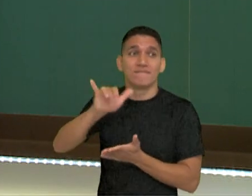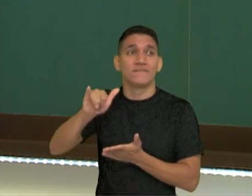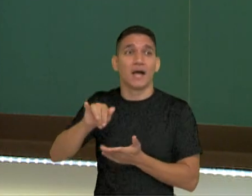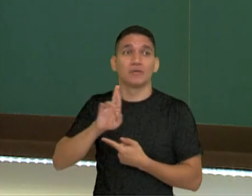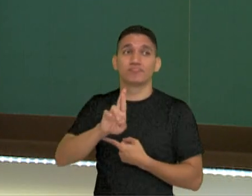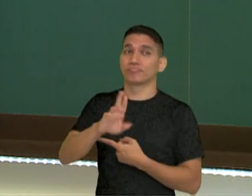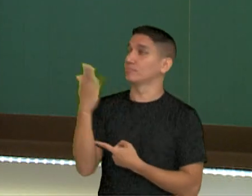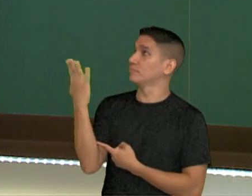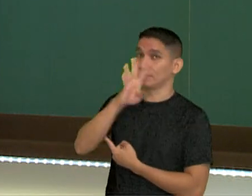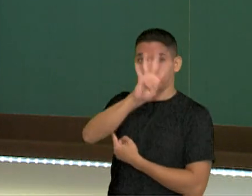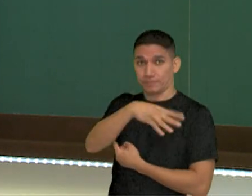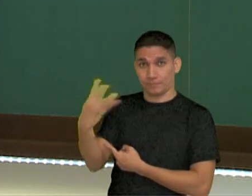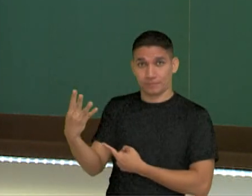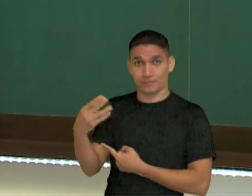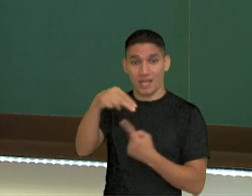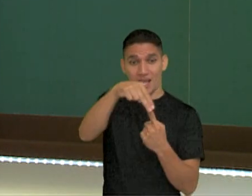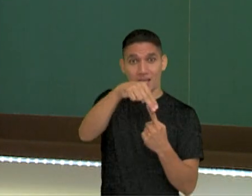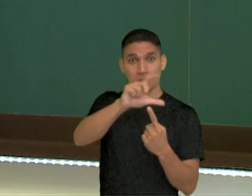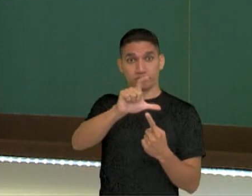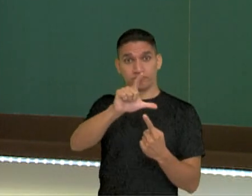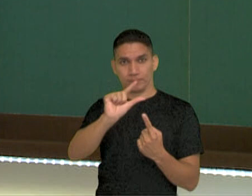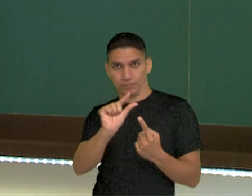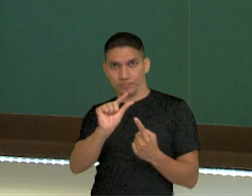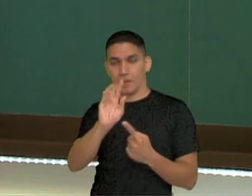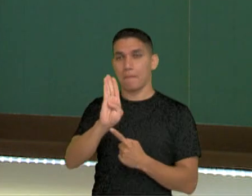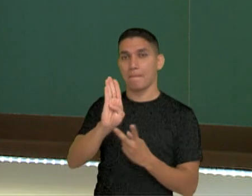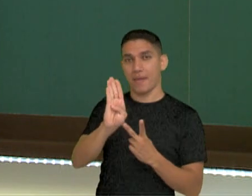Bzinho. Vou fazer a escolha. E ela